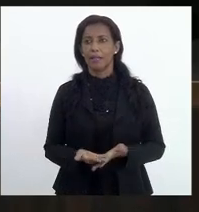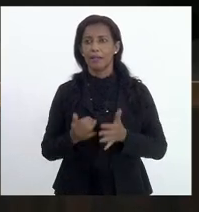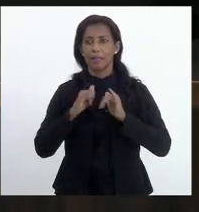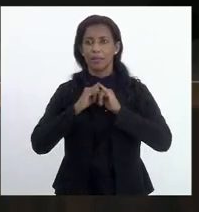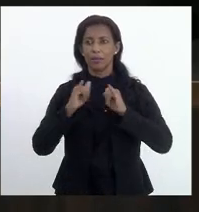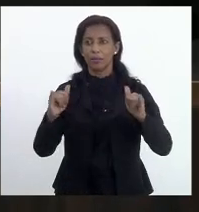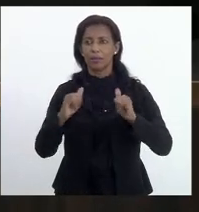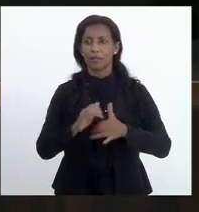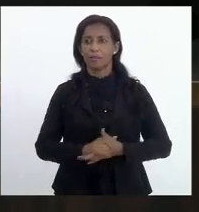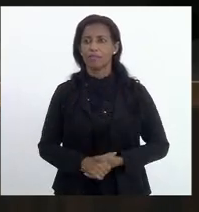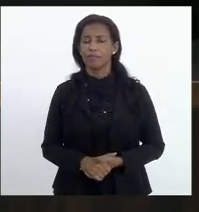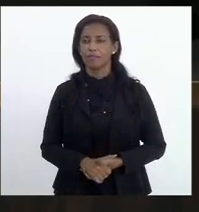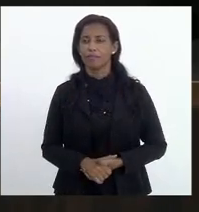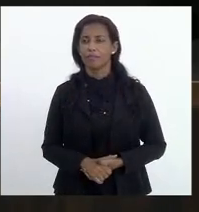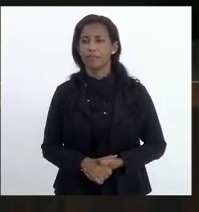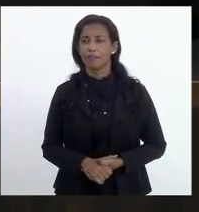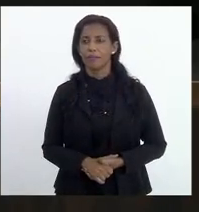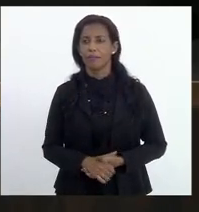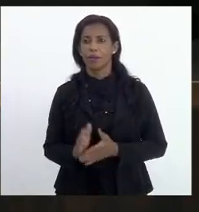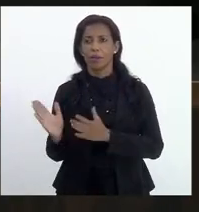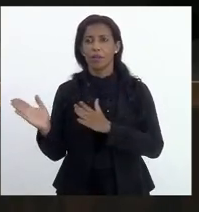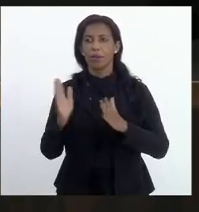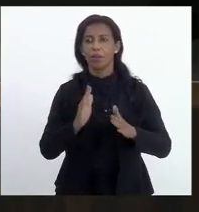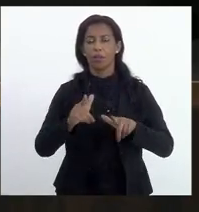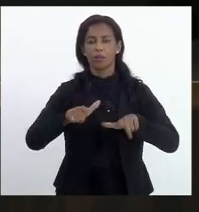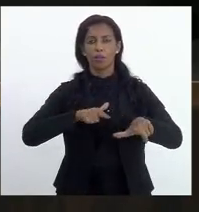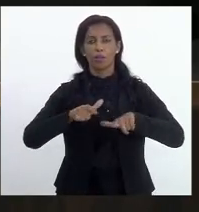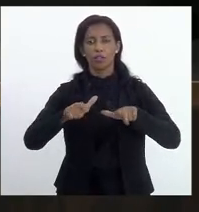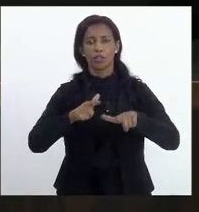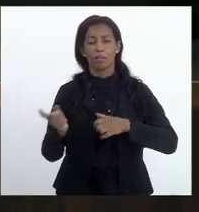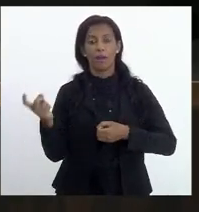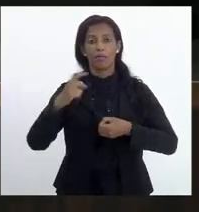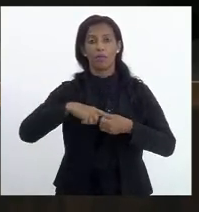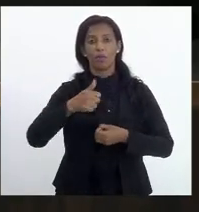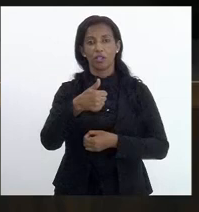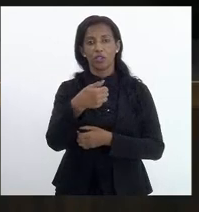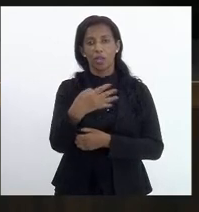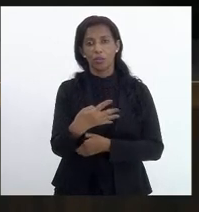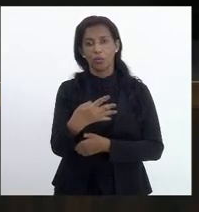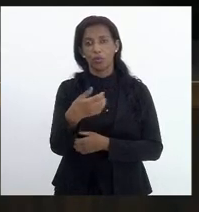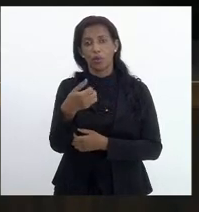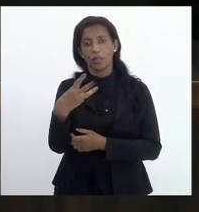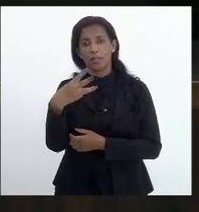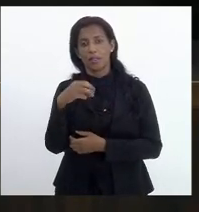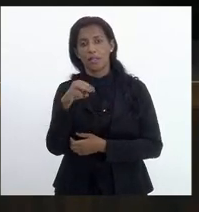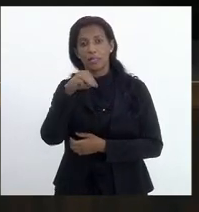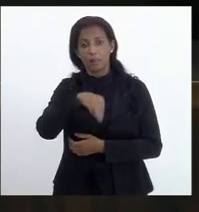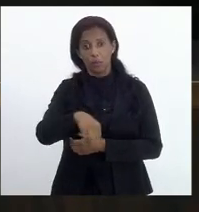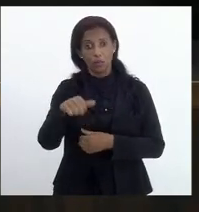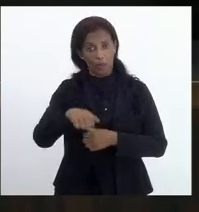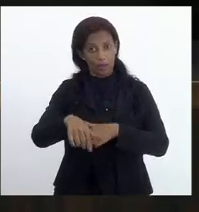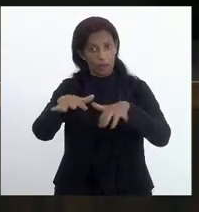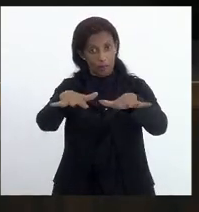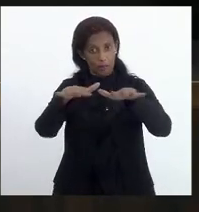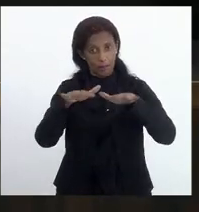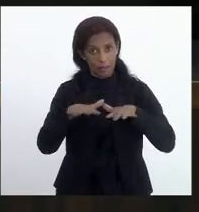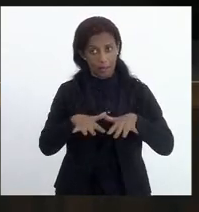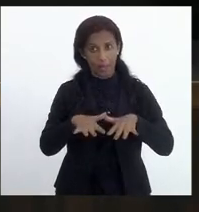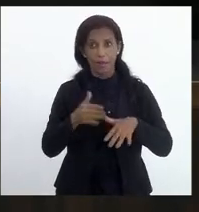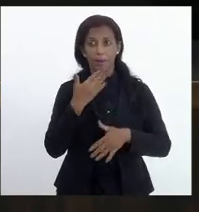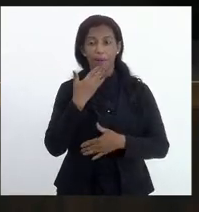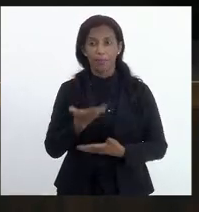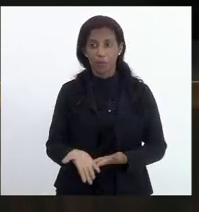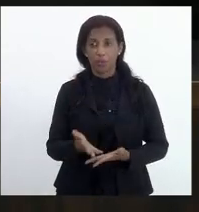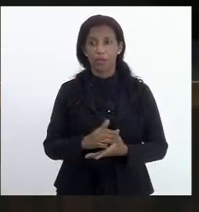anuncia que retorna aos trabalhos 14 horas e 30 minutos aqui no plenário.